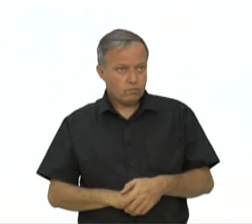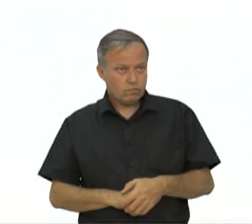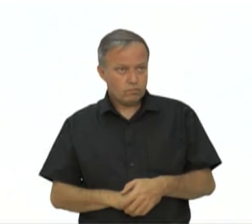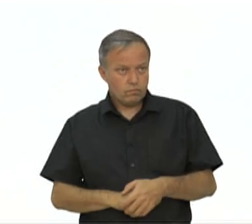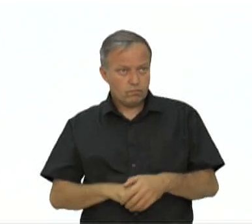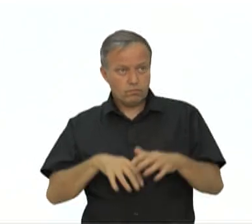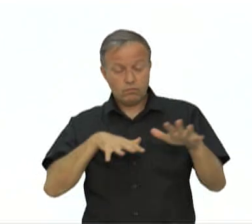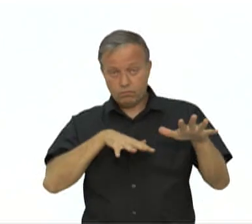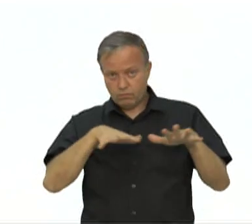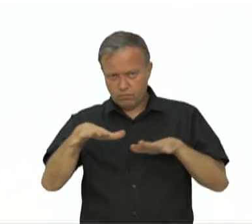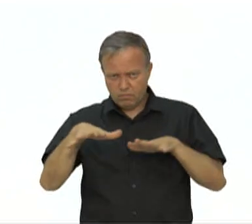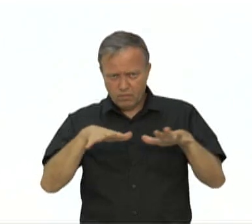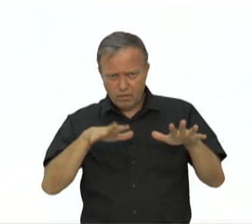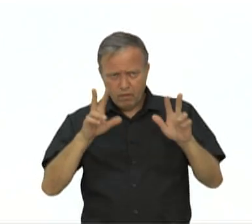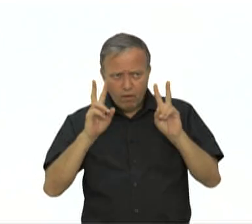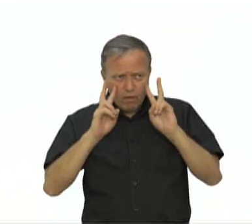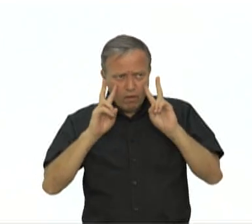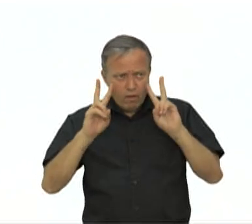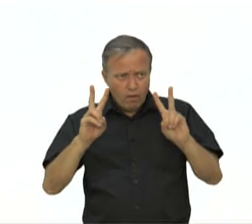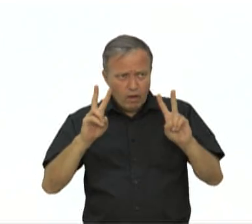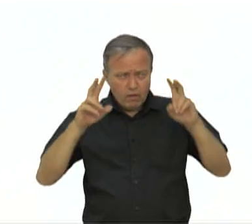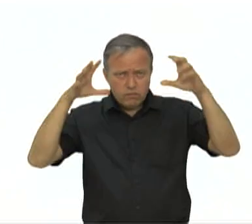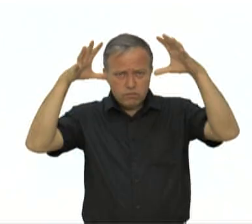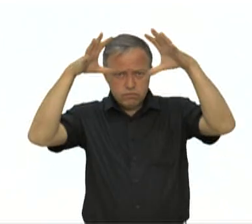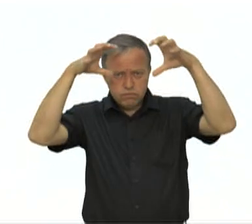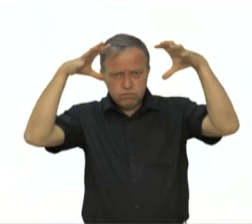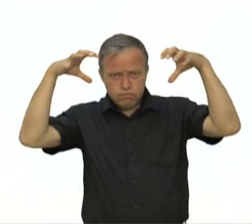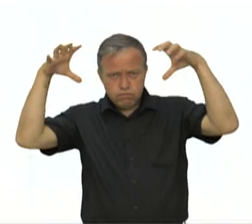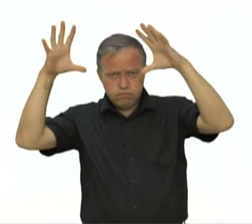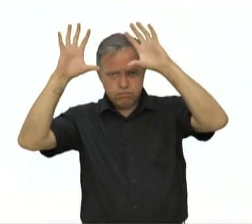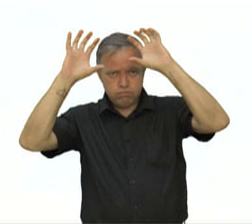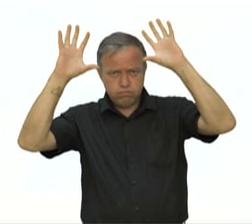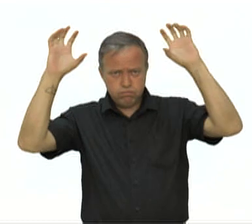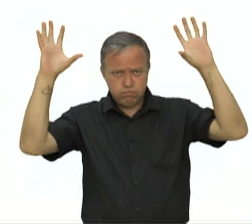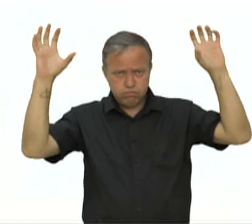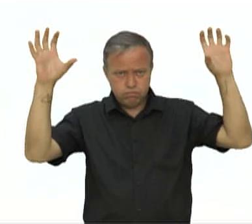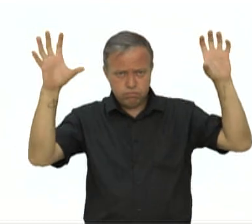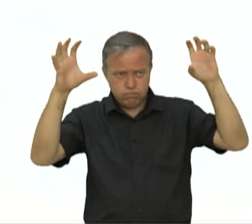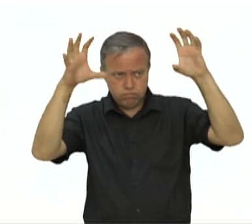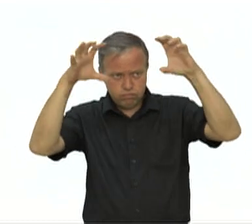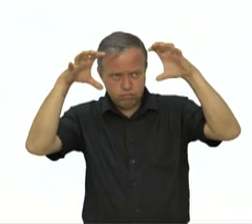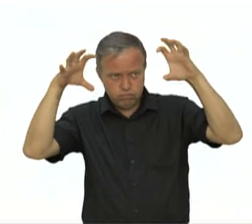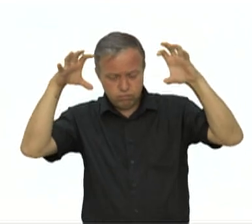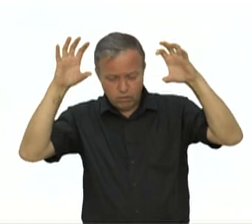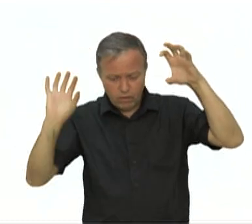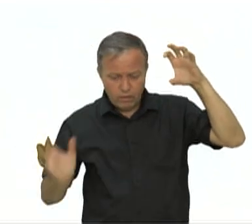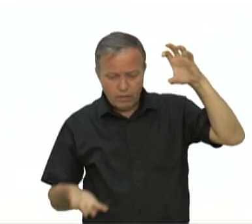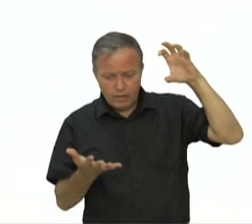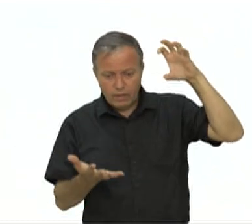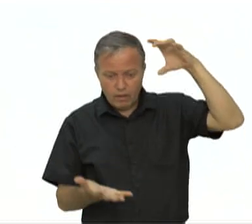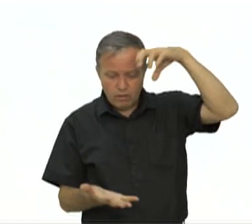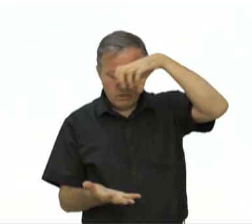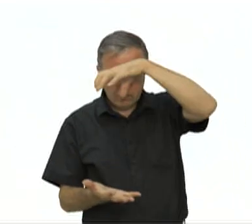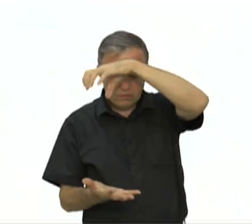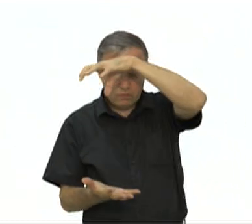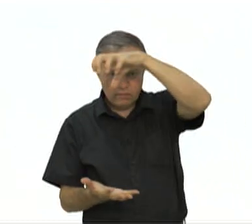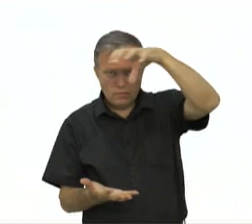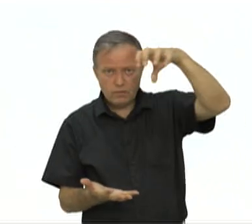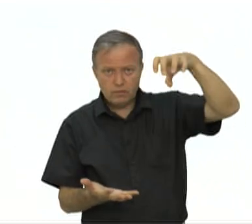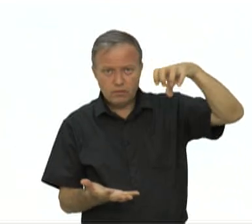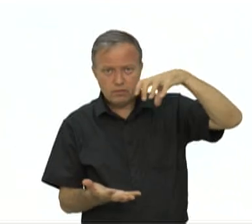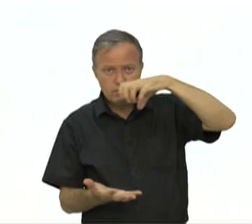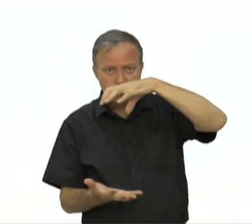Movimento imprevisível das nuvens refletidas nos espelhos em uma ação